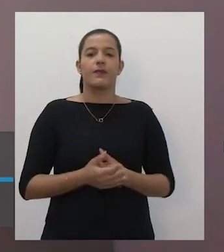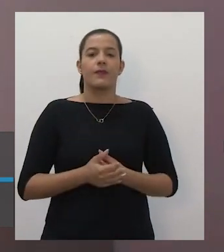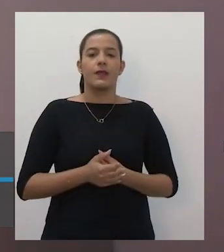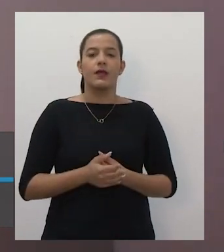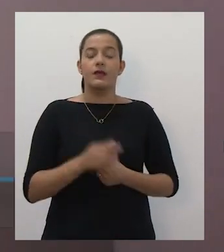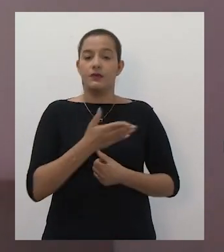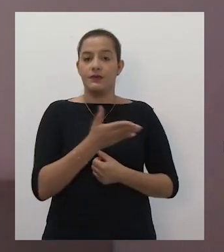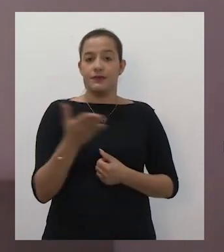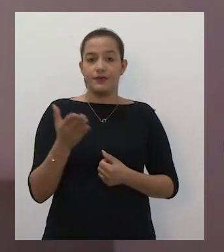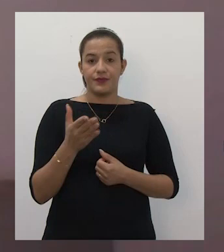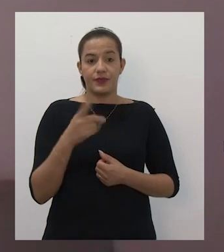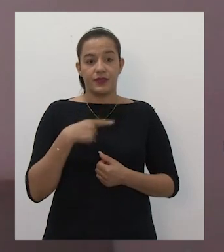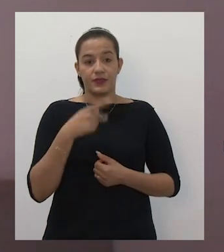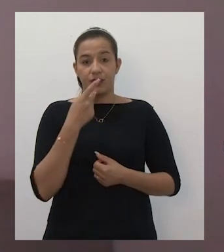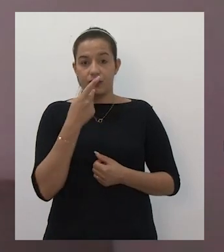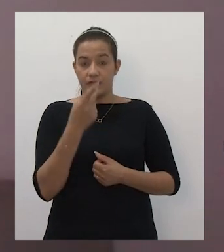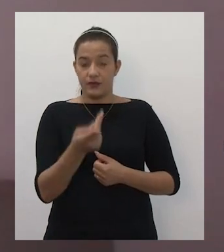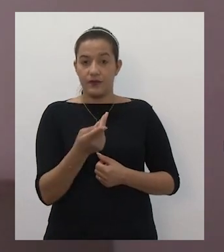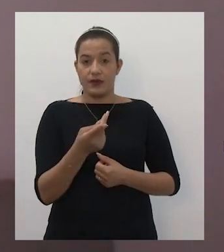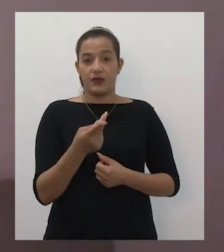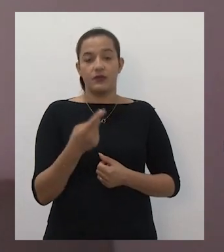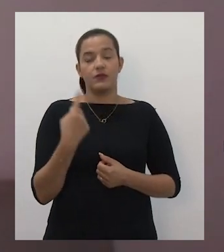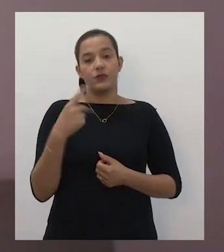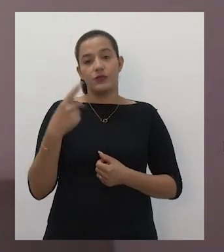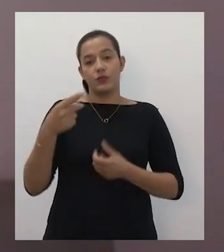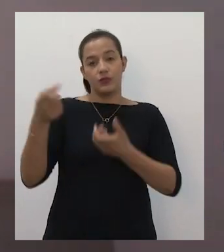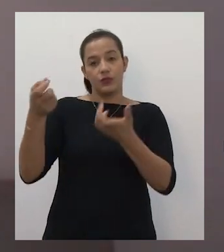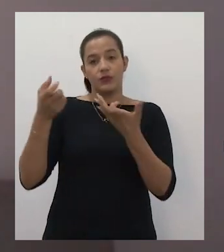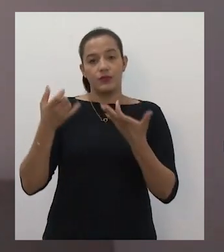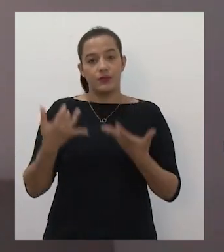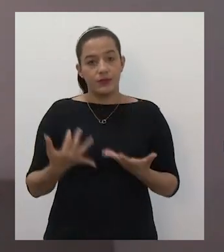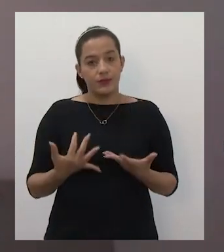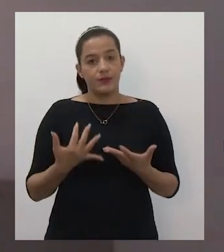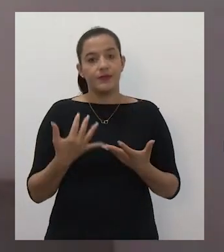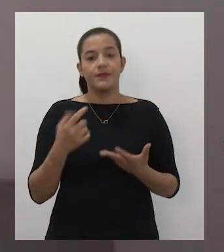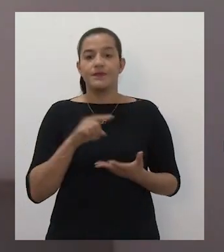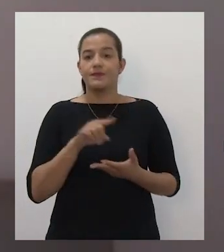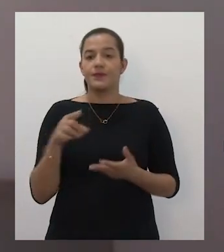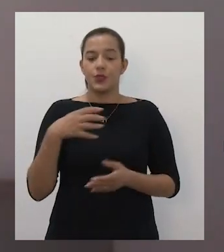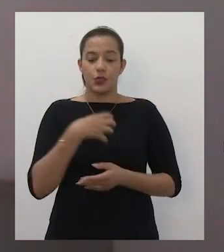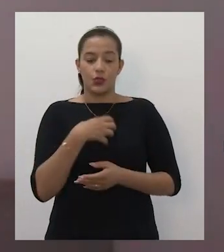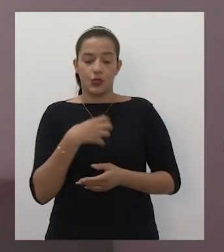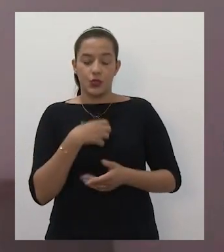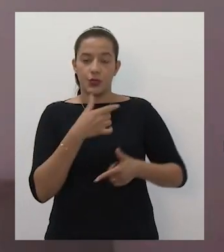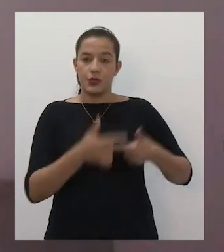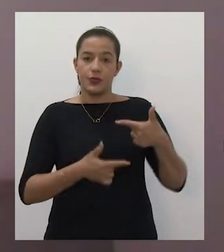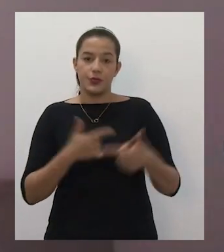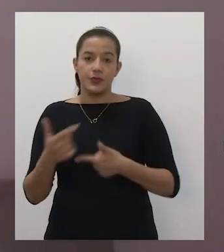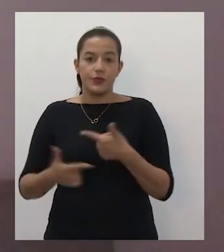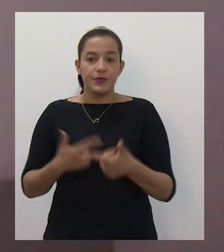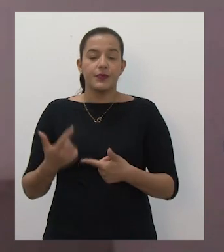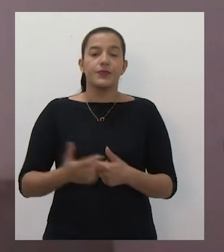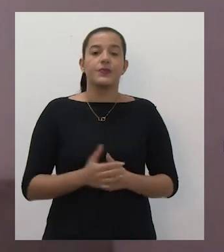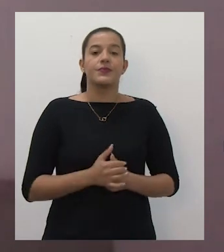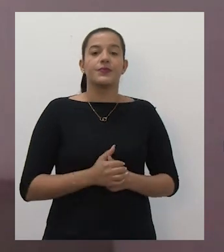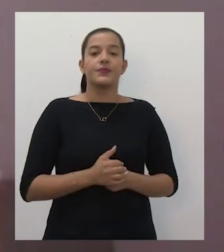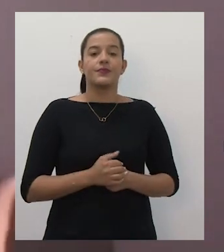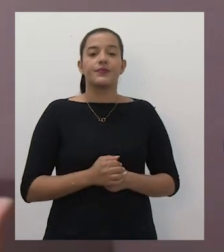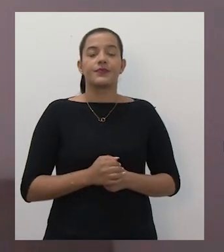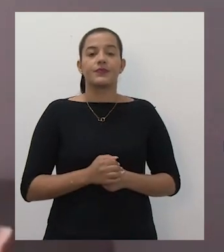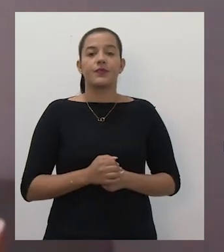Karina, quando você fala, né, no seu relato sobre essa forma de trabalhar,